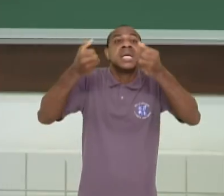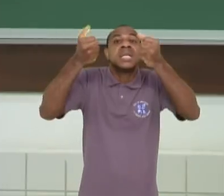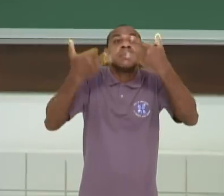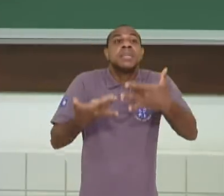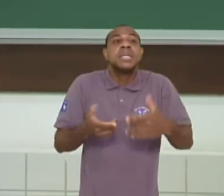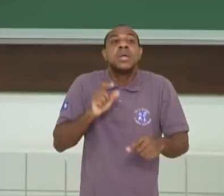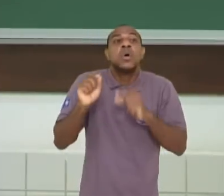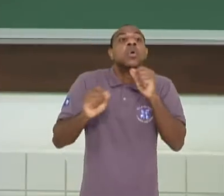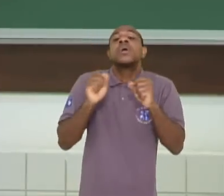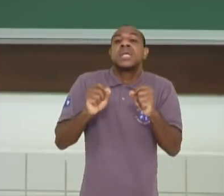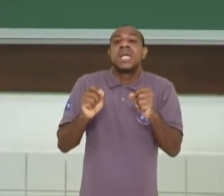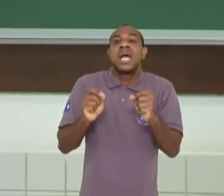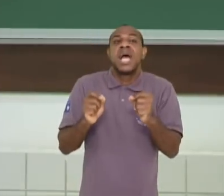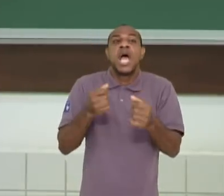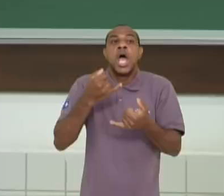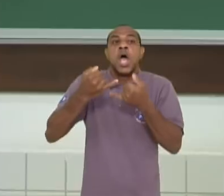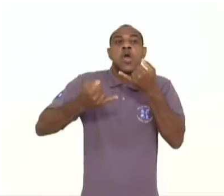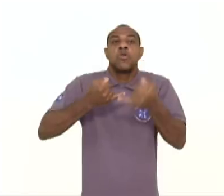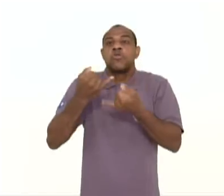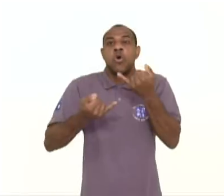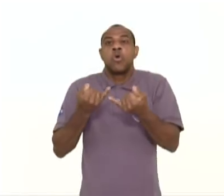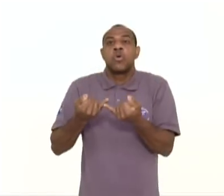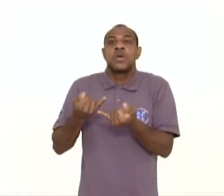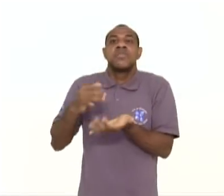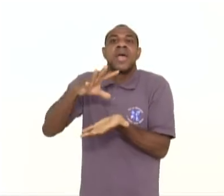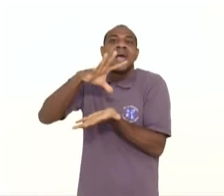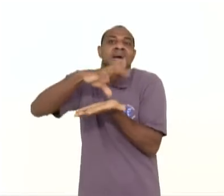jogo de imitação. Já já voltamos.